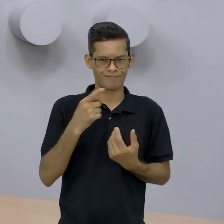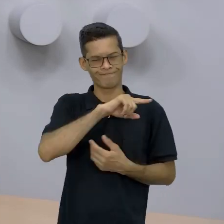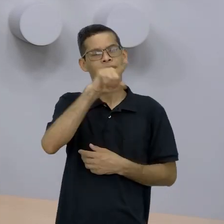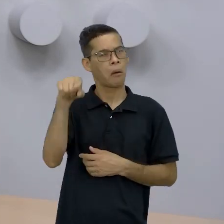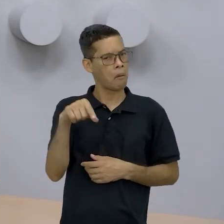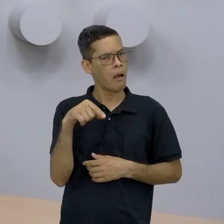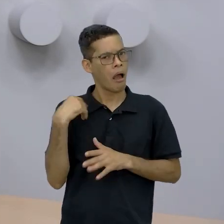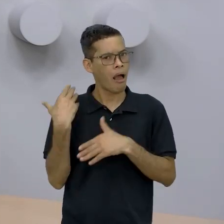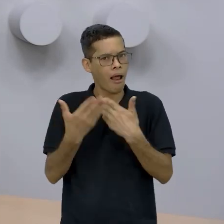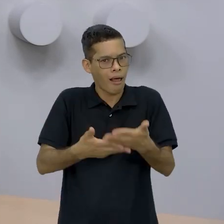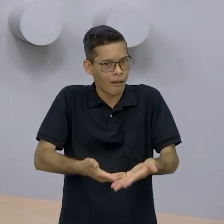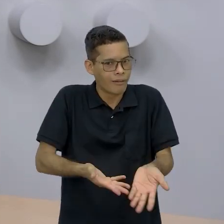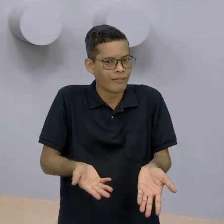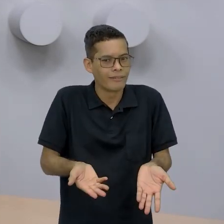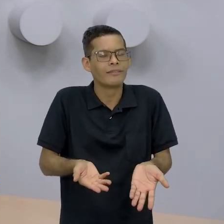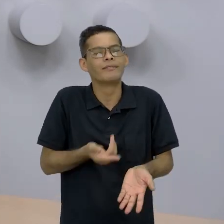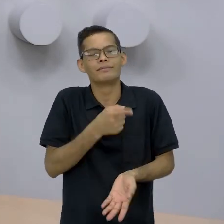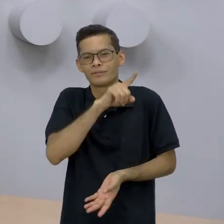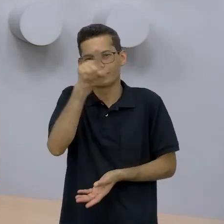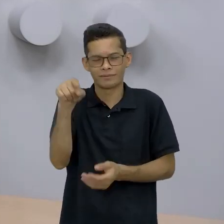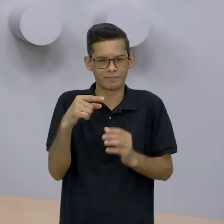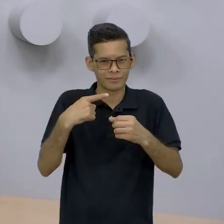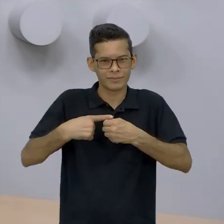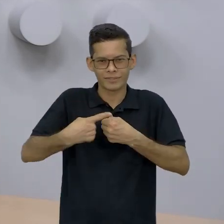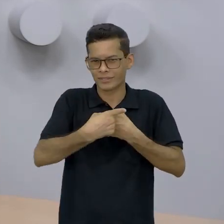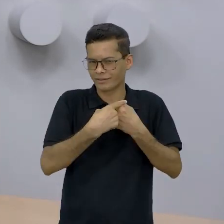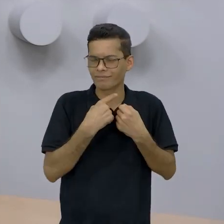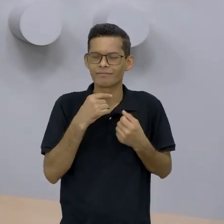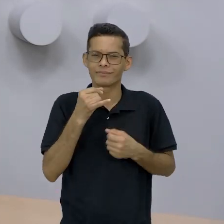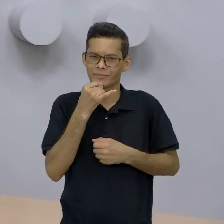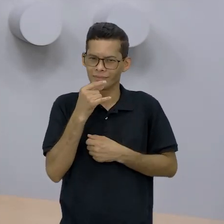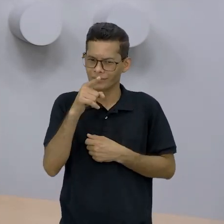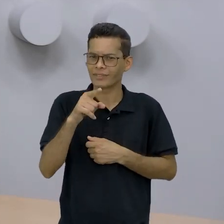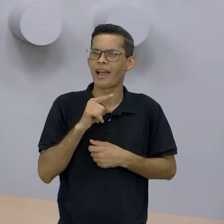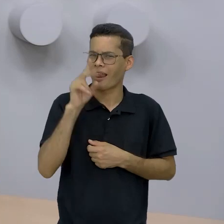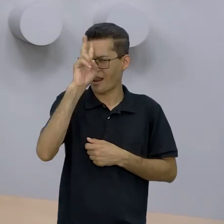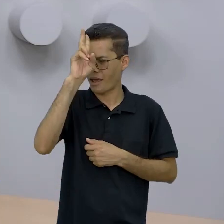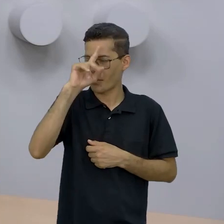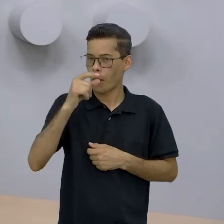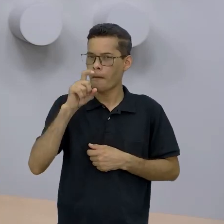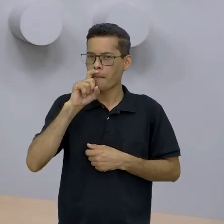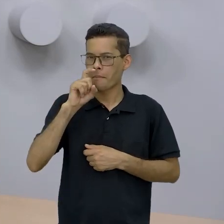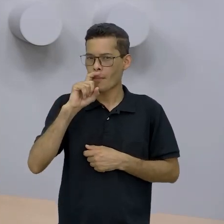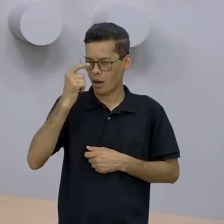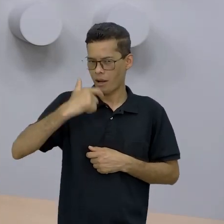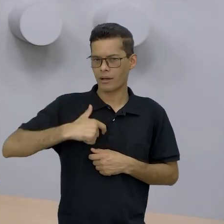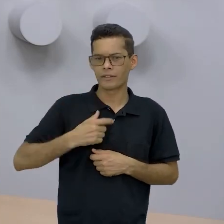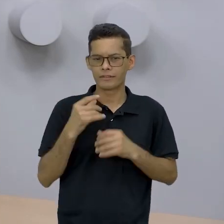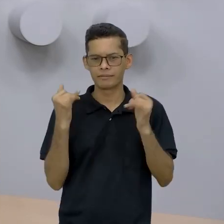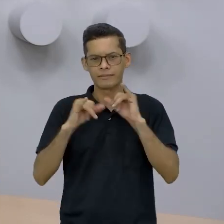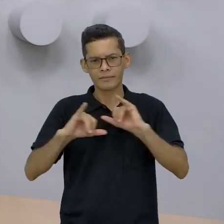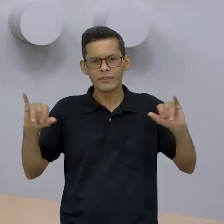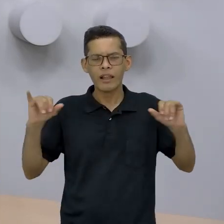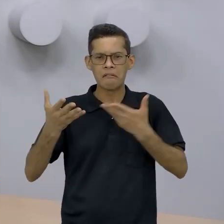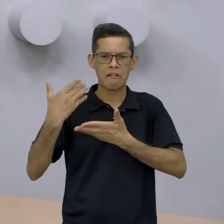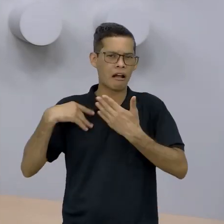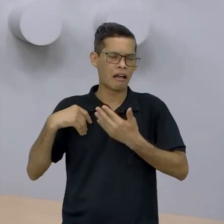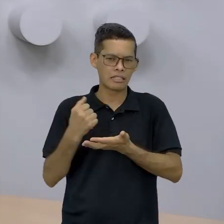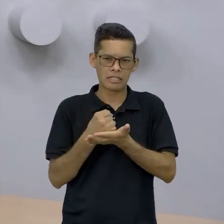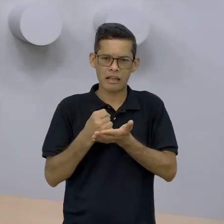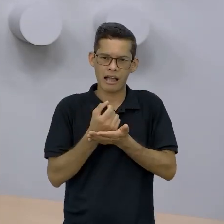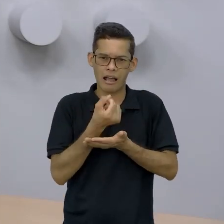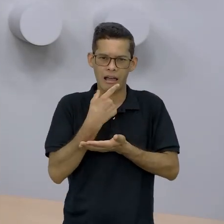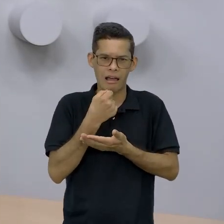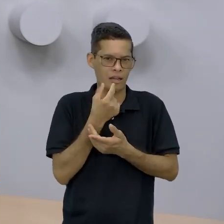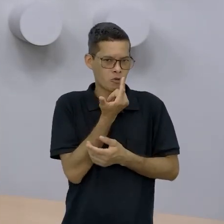interiorzão, e principalmente de décadas passadas, eu lembro muito do meu pai falando que o pessoal não ia à farmácia, não tinha farmácia. Não